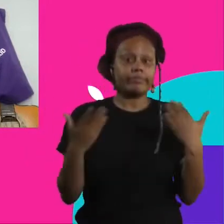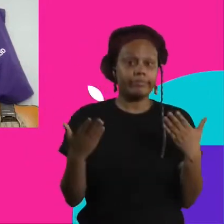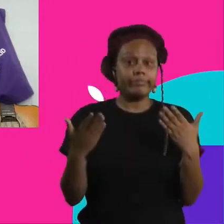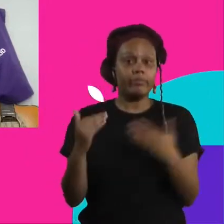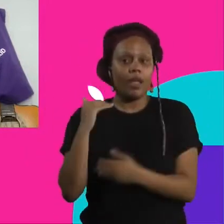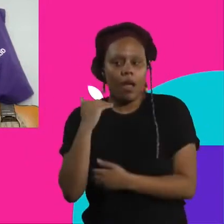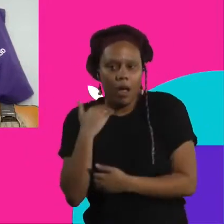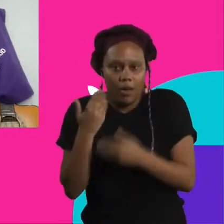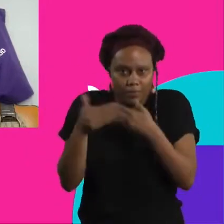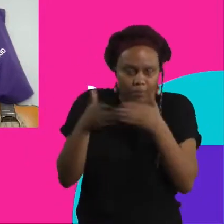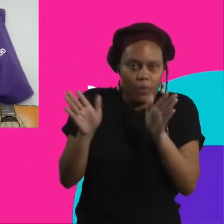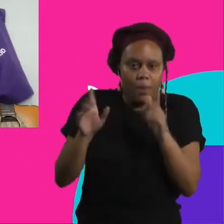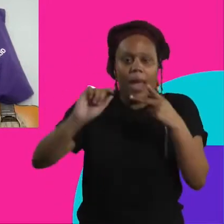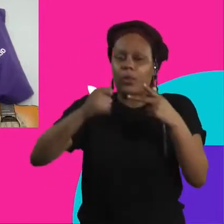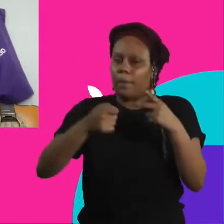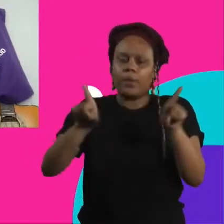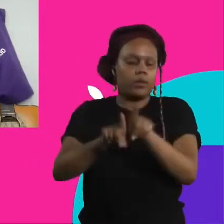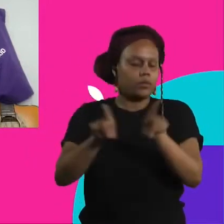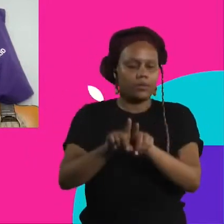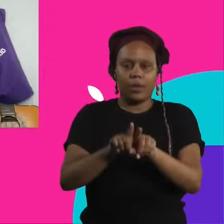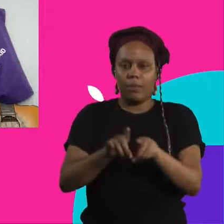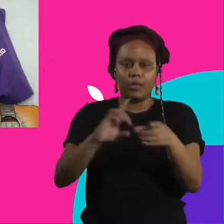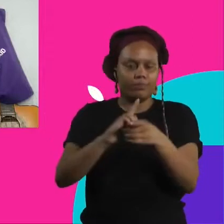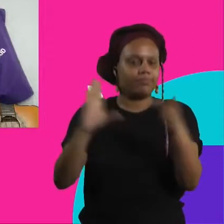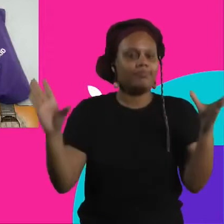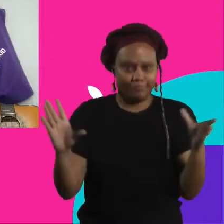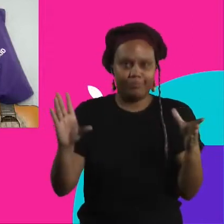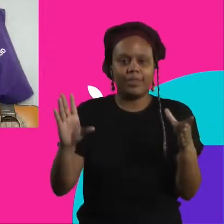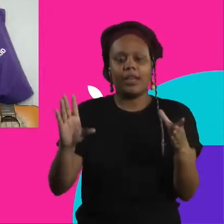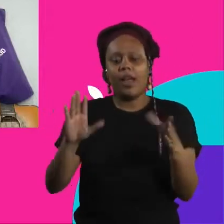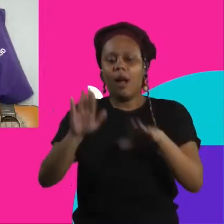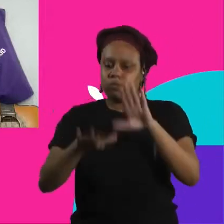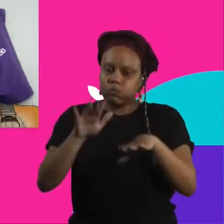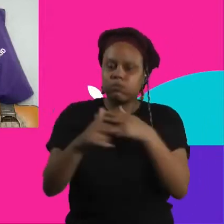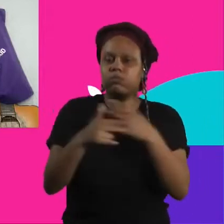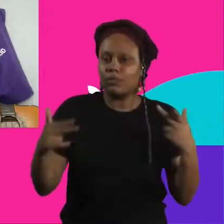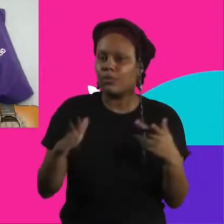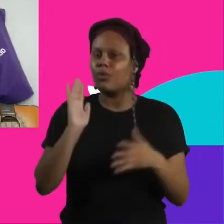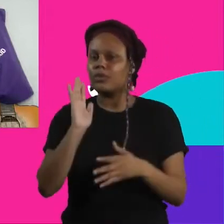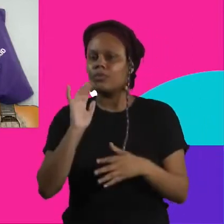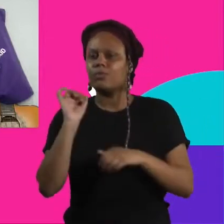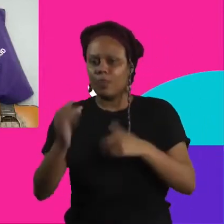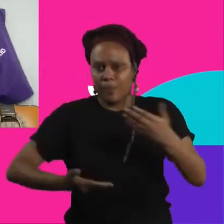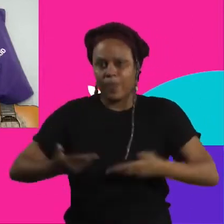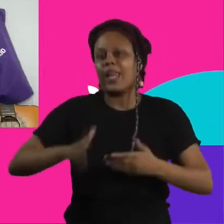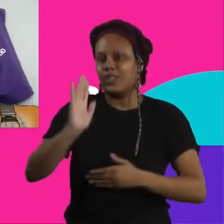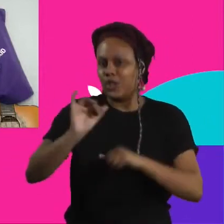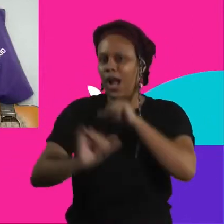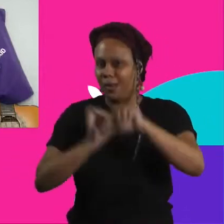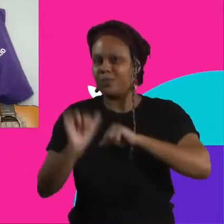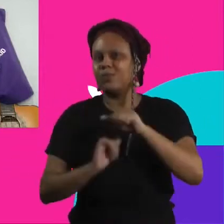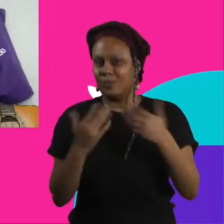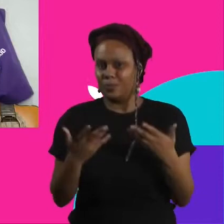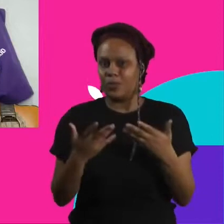é um sucesso, né? Democratizou bastante serviços, né? Vai mudar ainda um pouco, né? O Open Banking